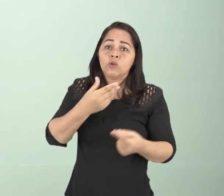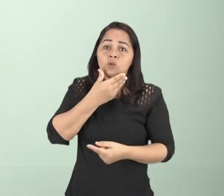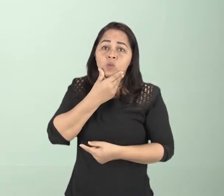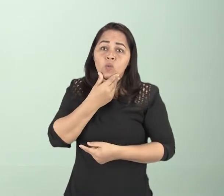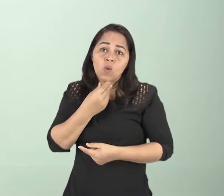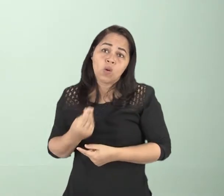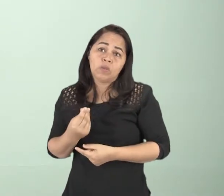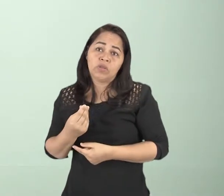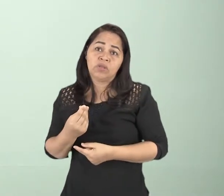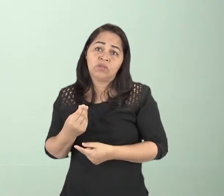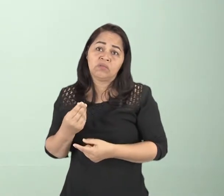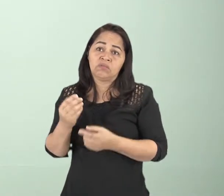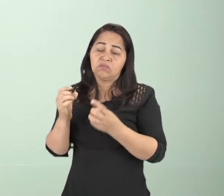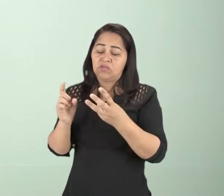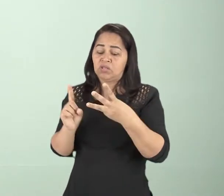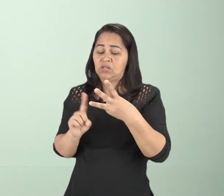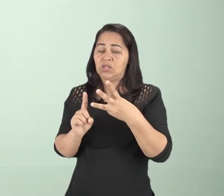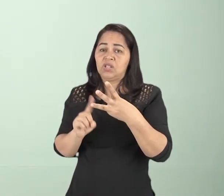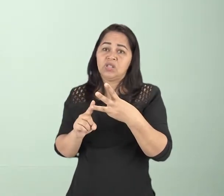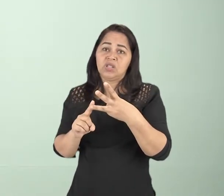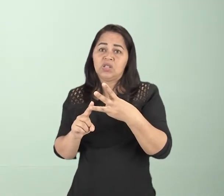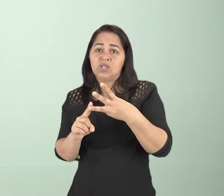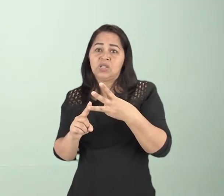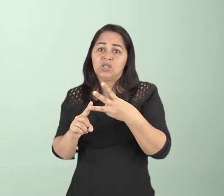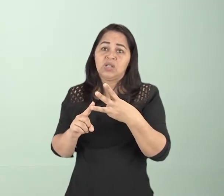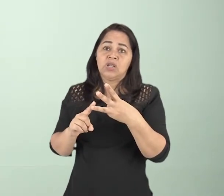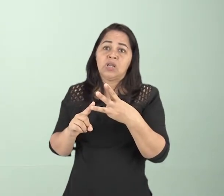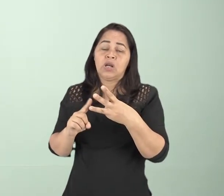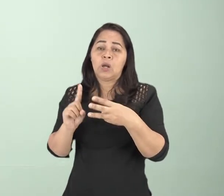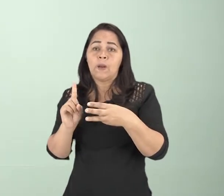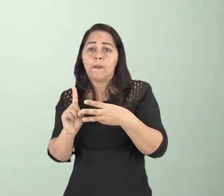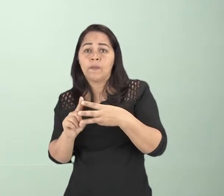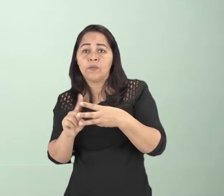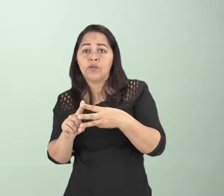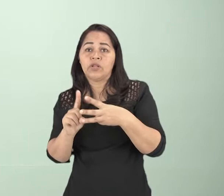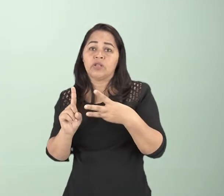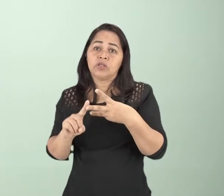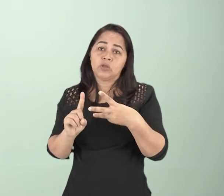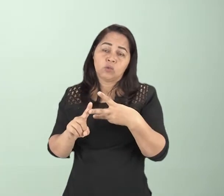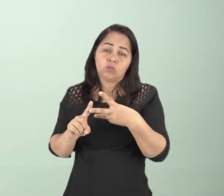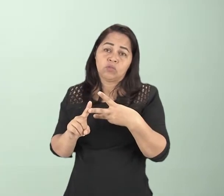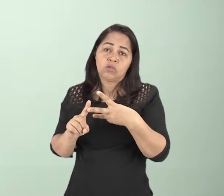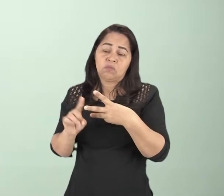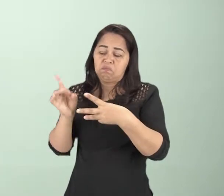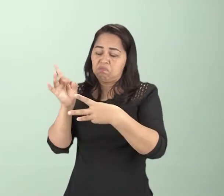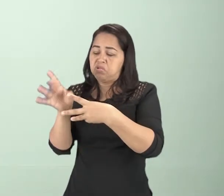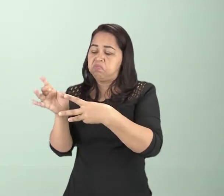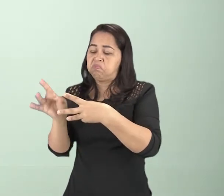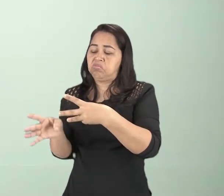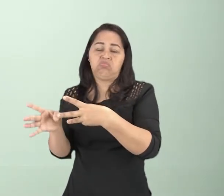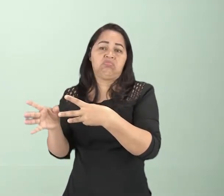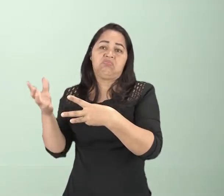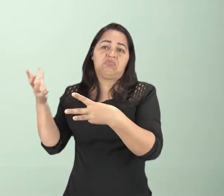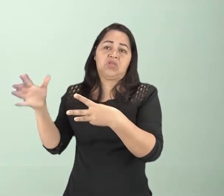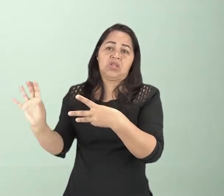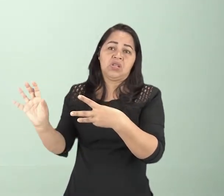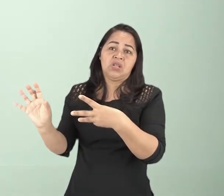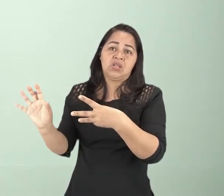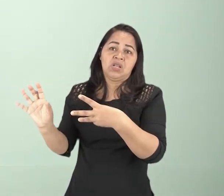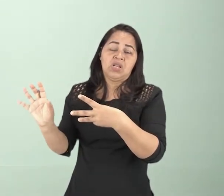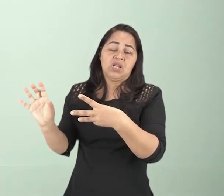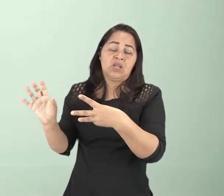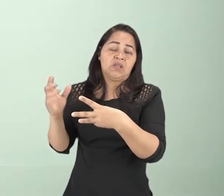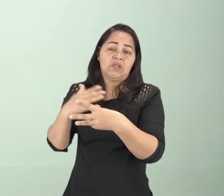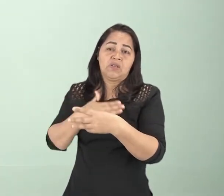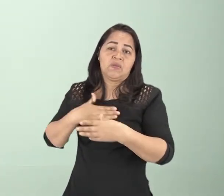a fazer essa terceira parte, a primeira e a segunda parte, que é aquele momento de fazer aquilo que te dá prazer